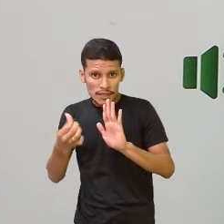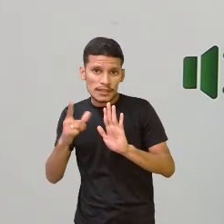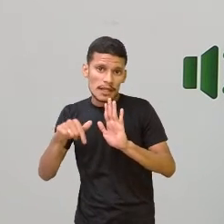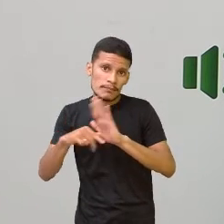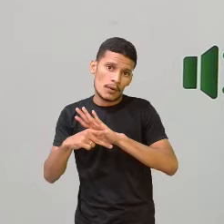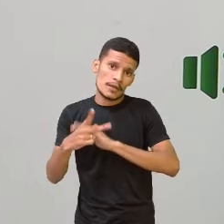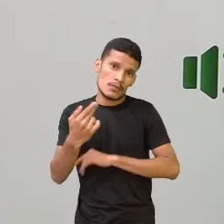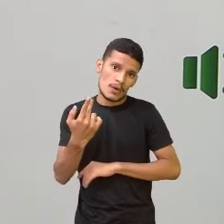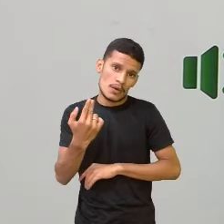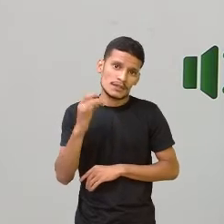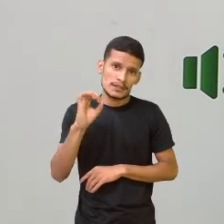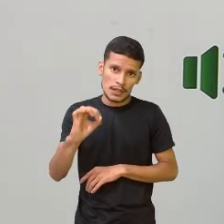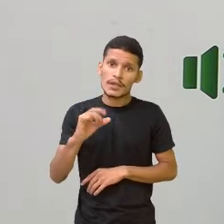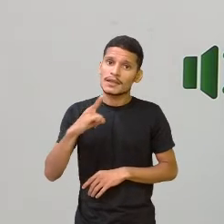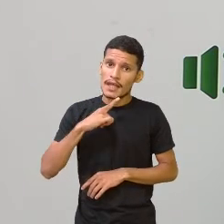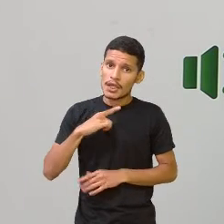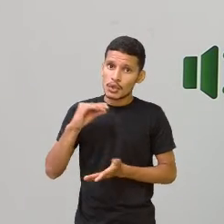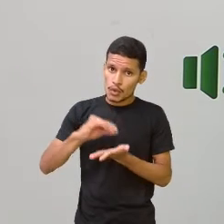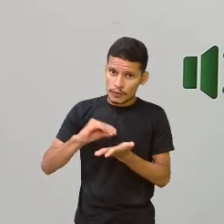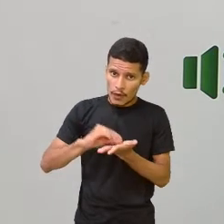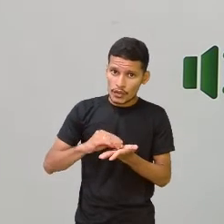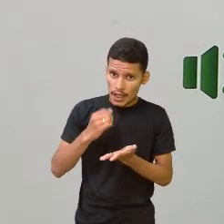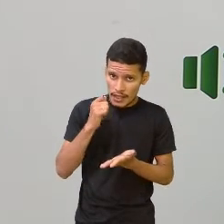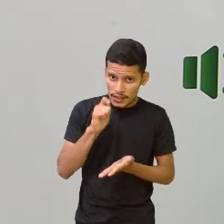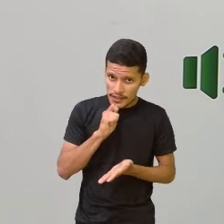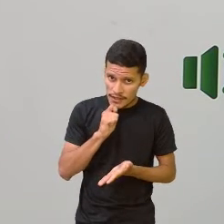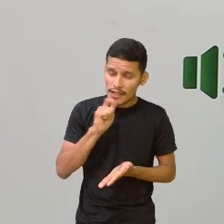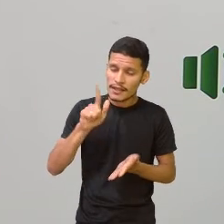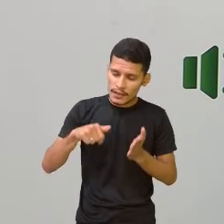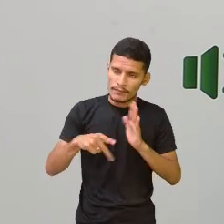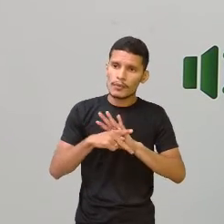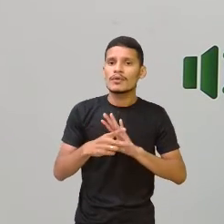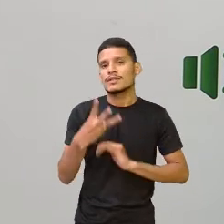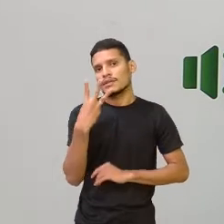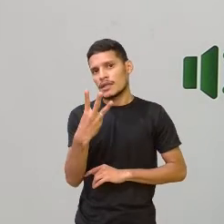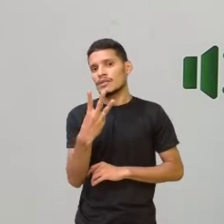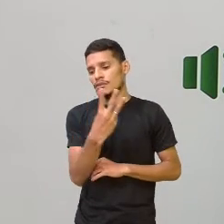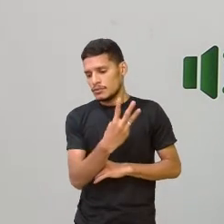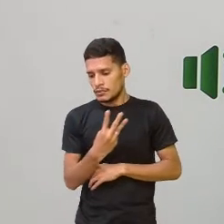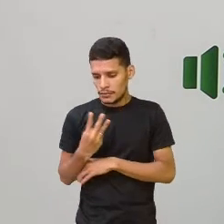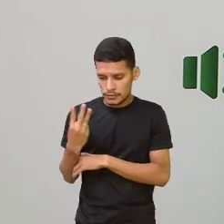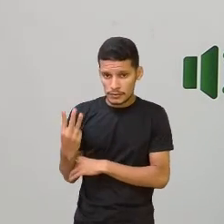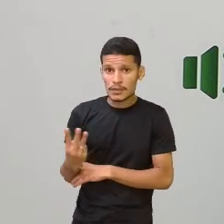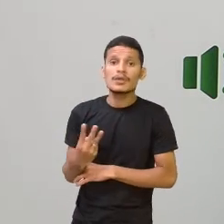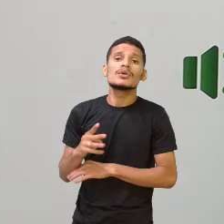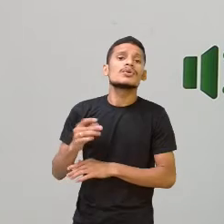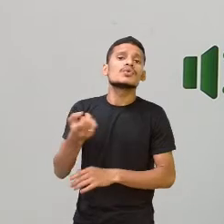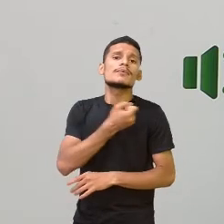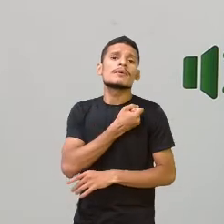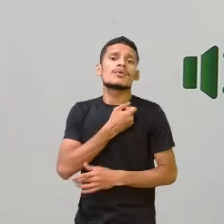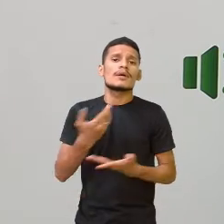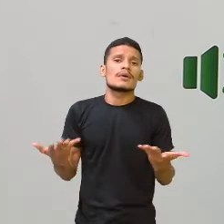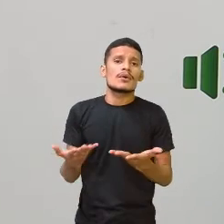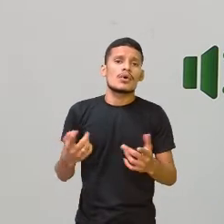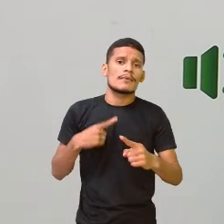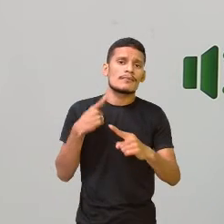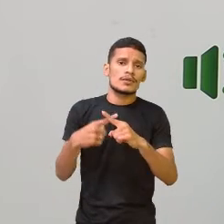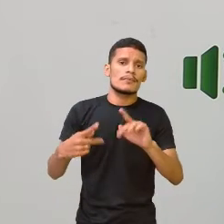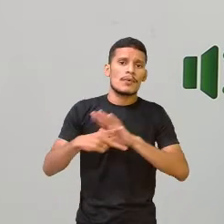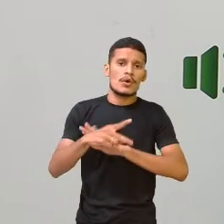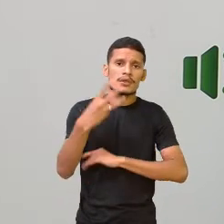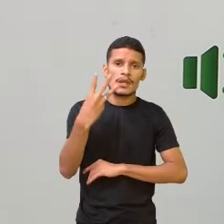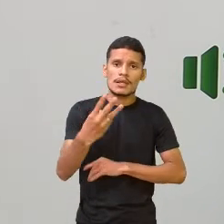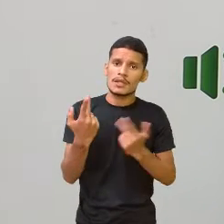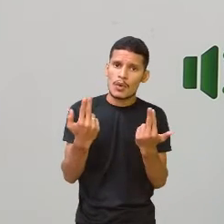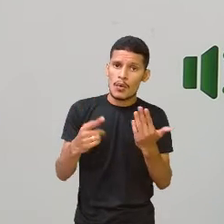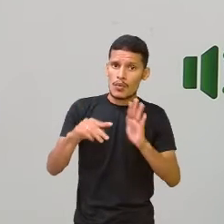para dividir? Tenho. O número 3. Já coloco aqui embaixo. Qual é o número que eu vou multiplicar por 3, que será igual